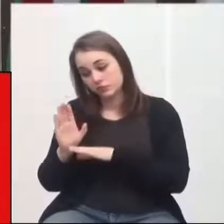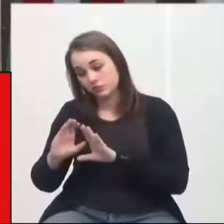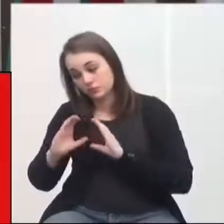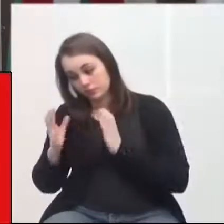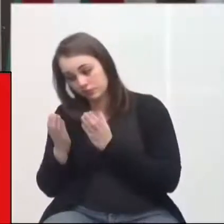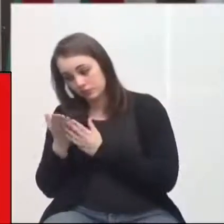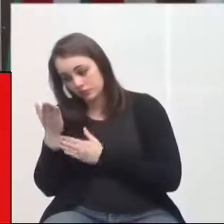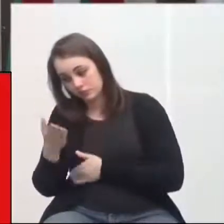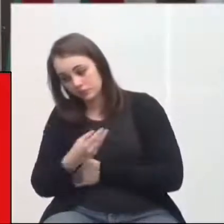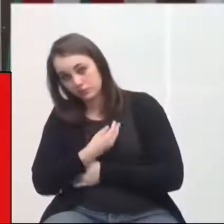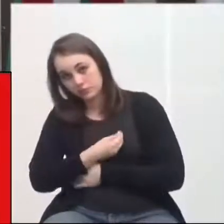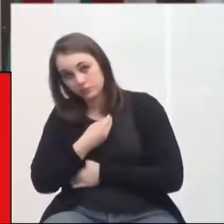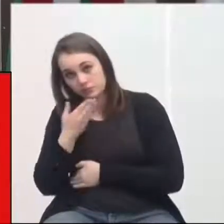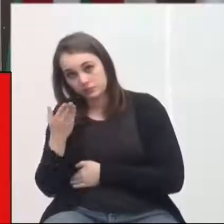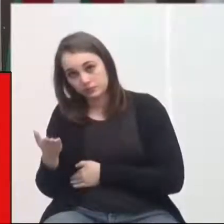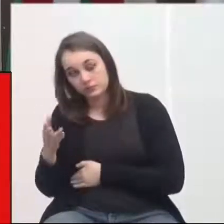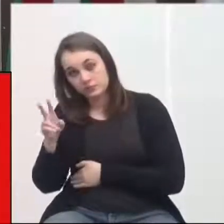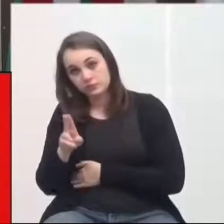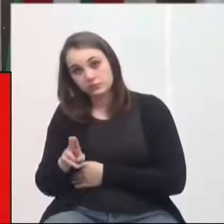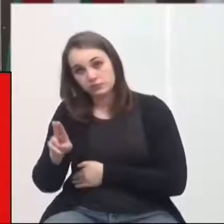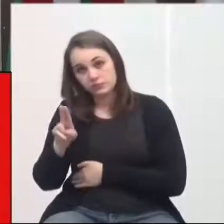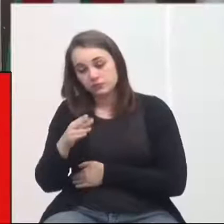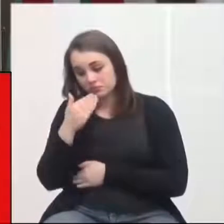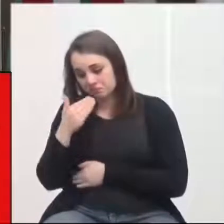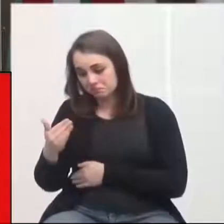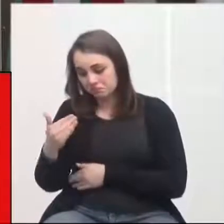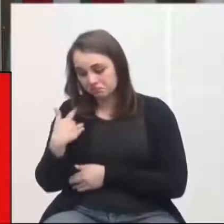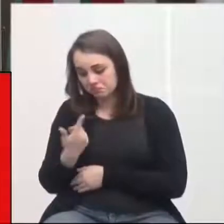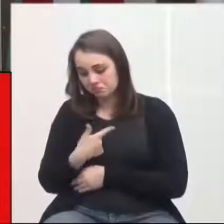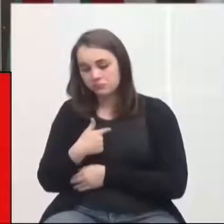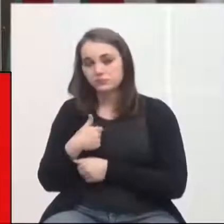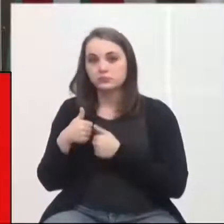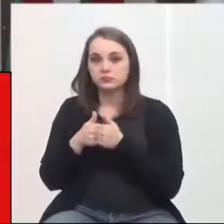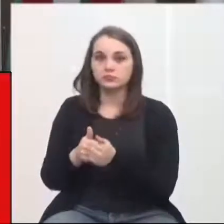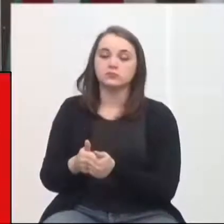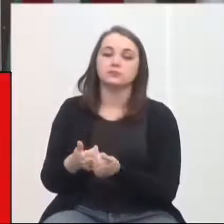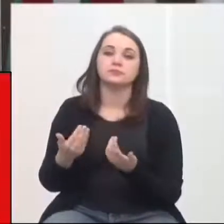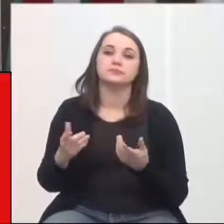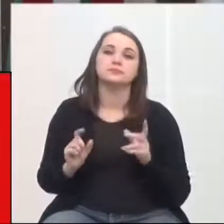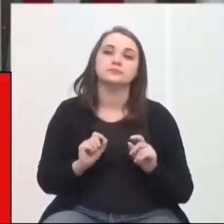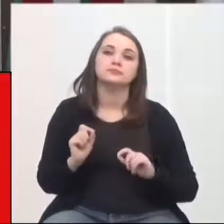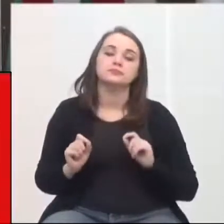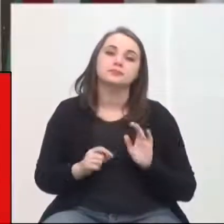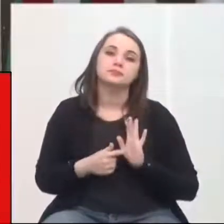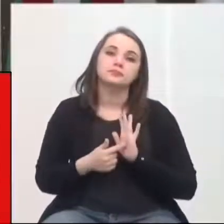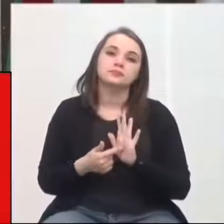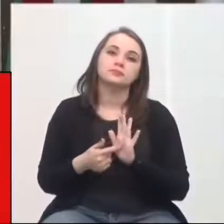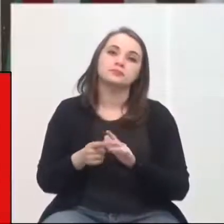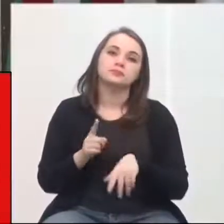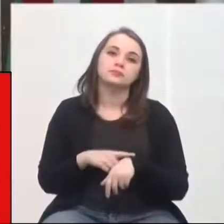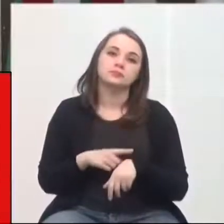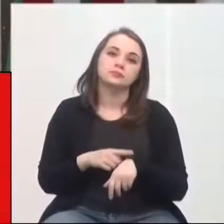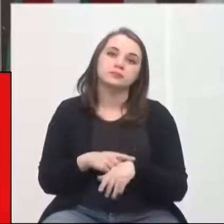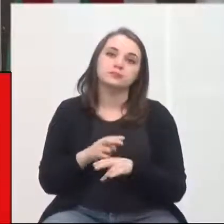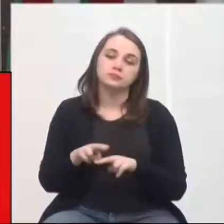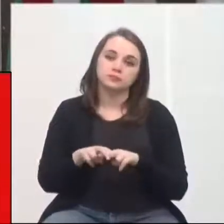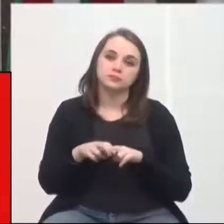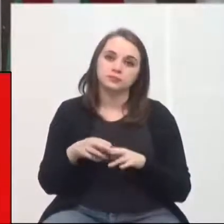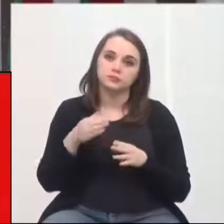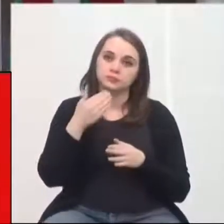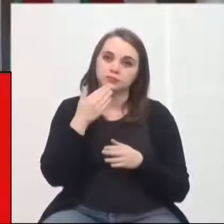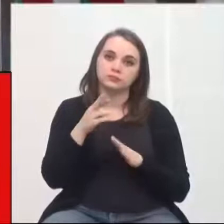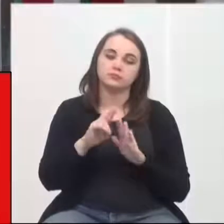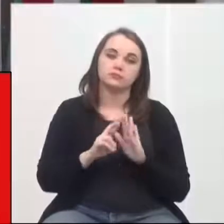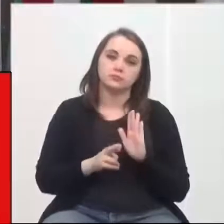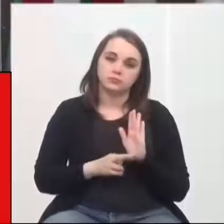que tem nos cobrado muito nos acompanhamentos que realizamos, essa apresentação do PRAD. Então, em razão disso, senhor presidente, eu